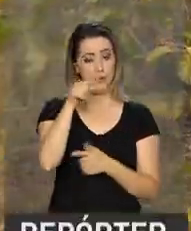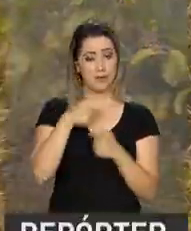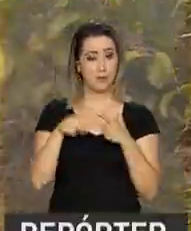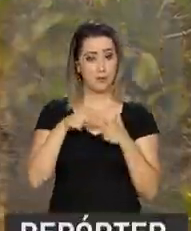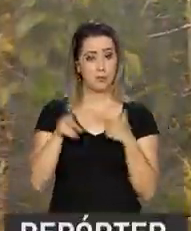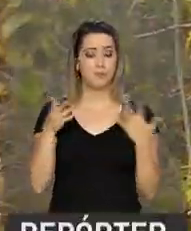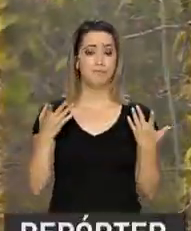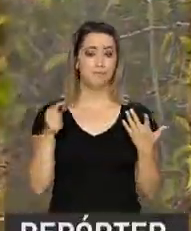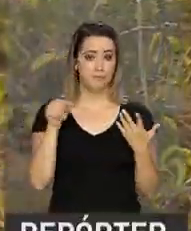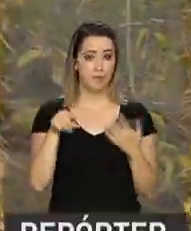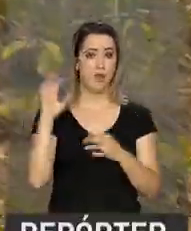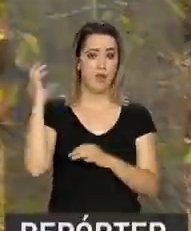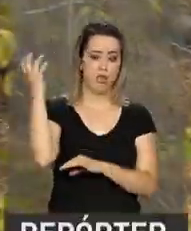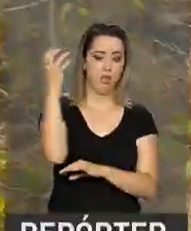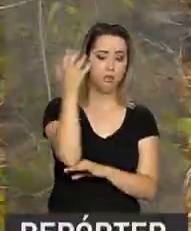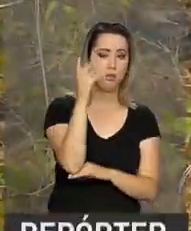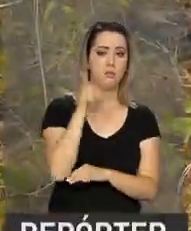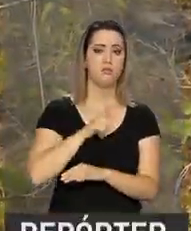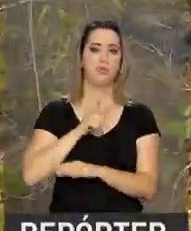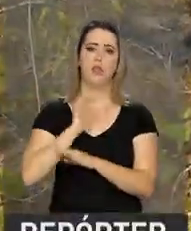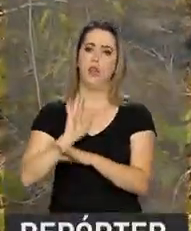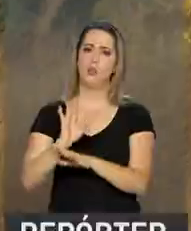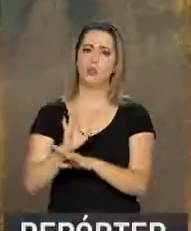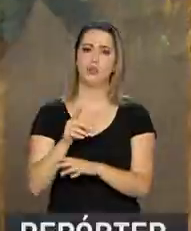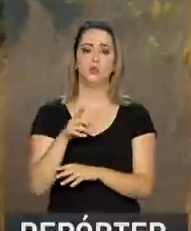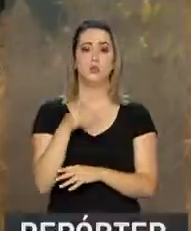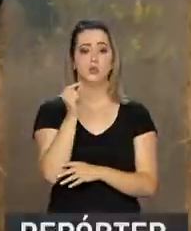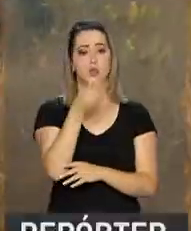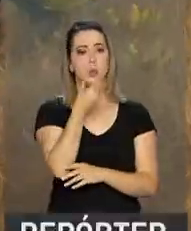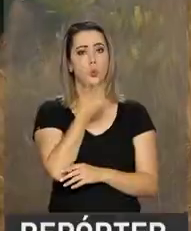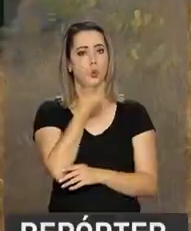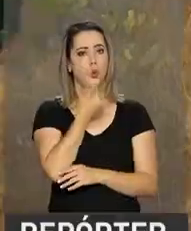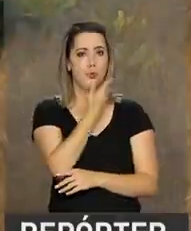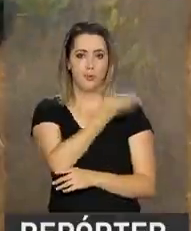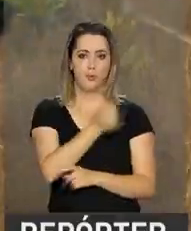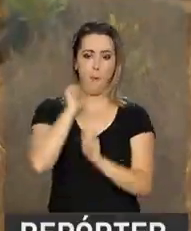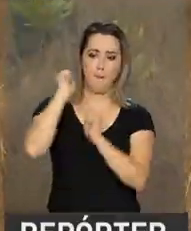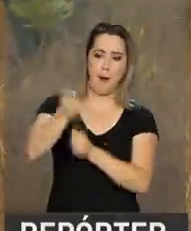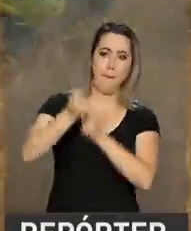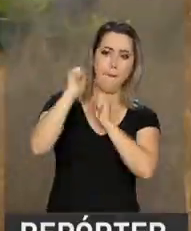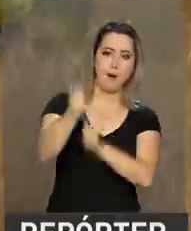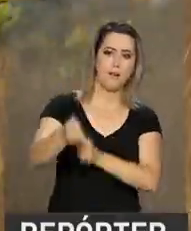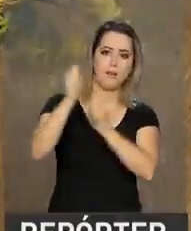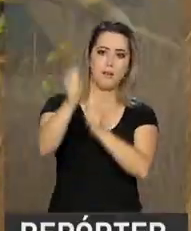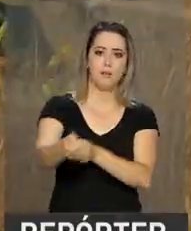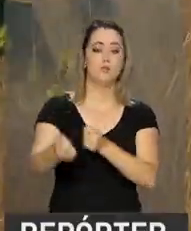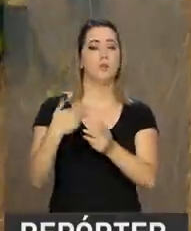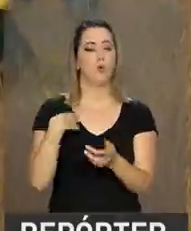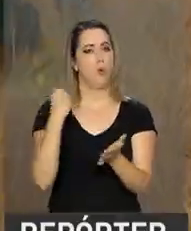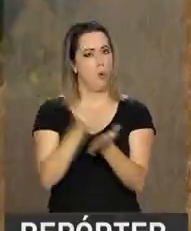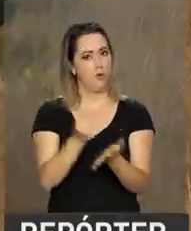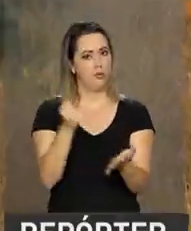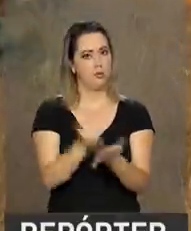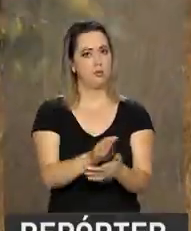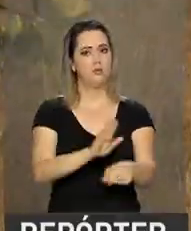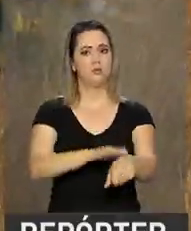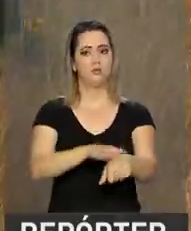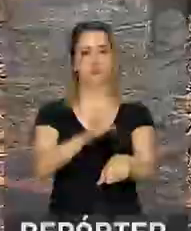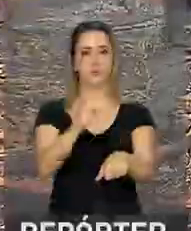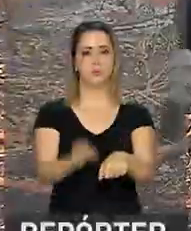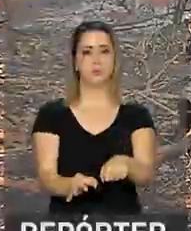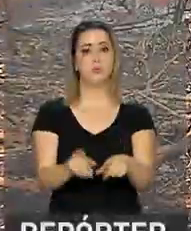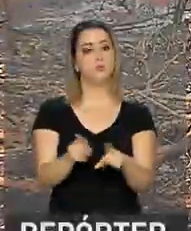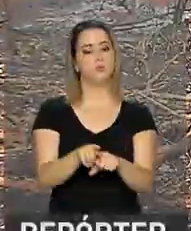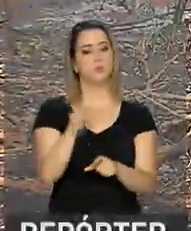a natureza conta com um reforço os brigadistas florestais contratados temporariamente